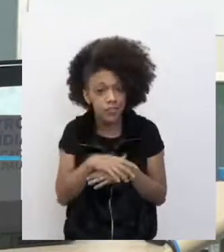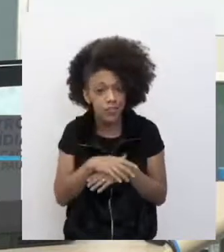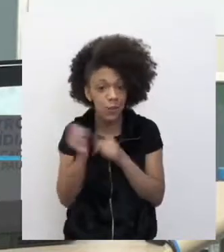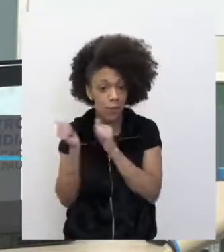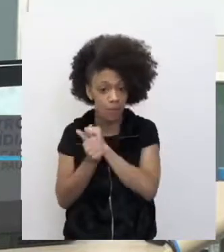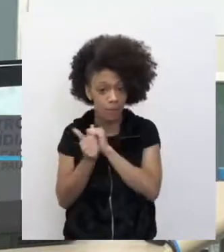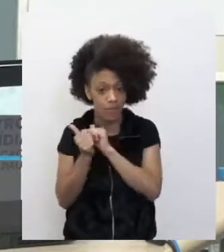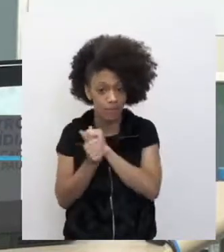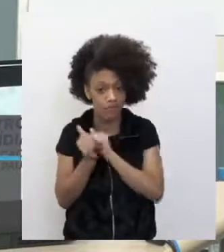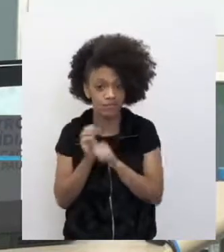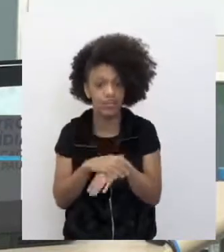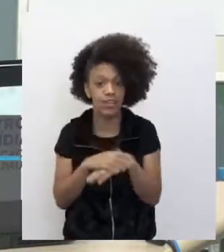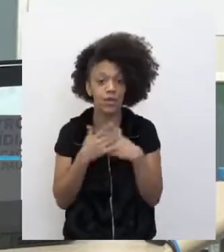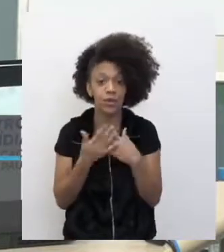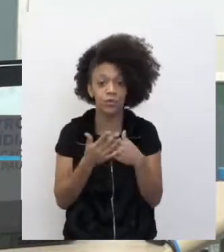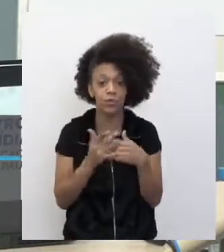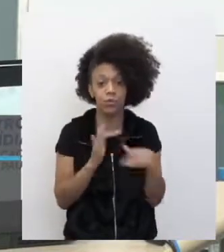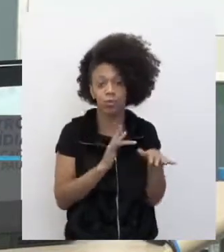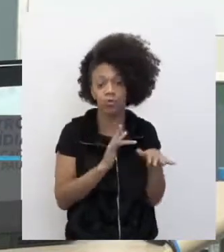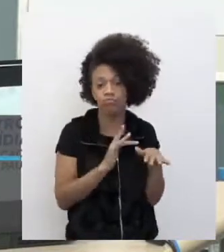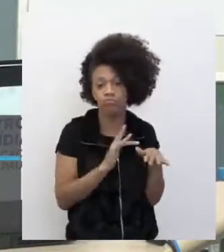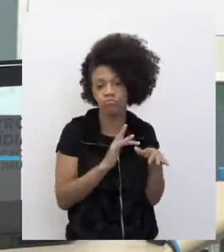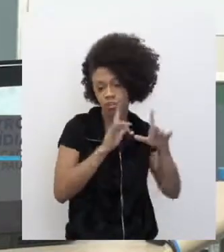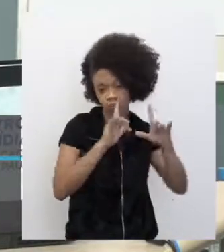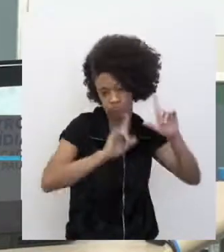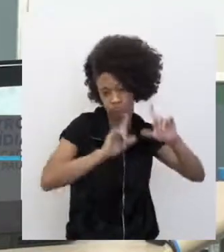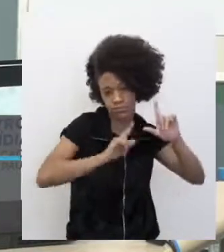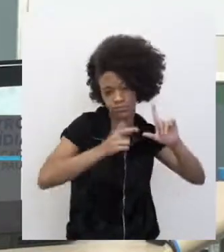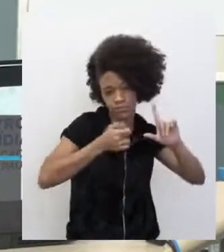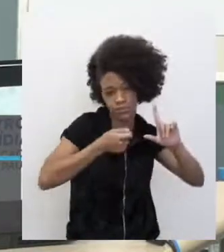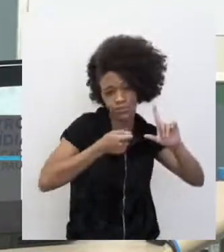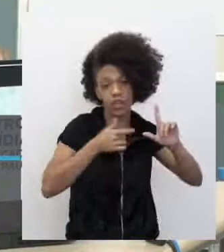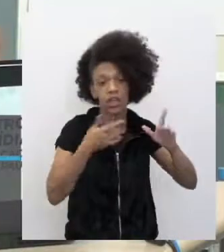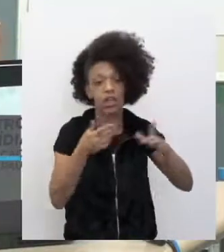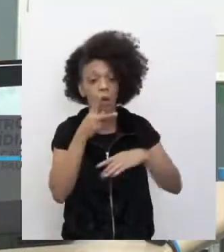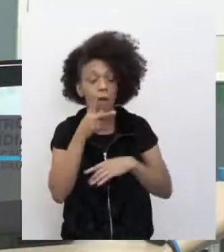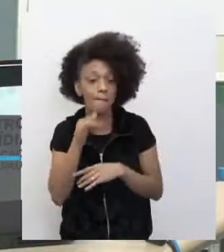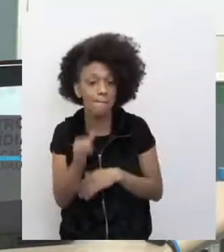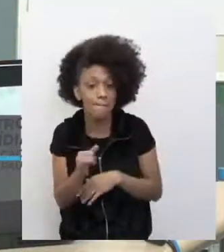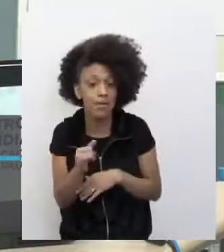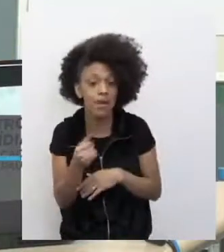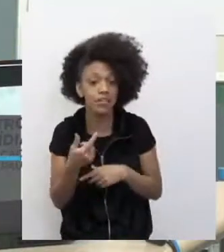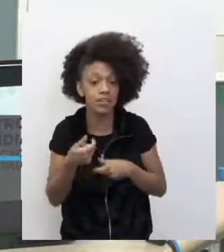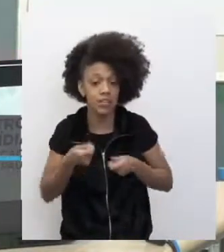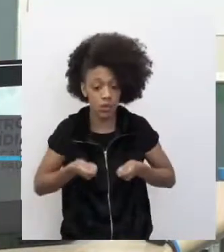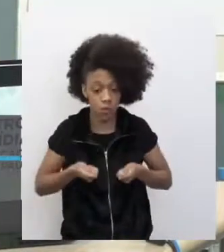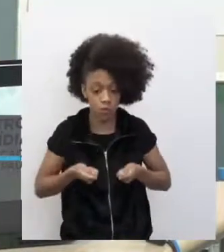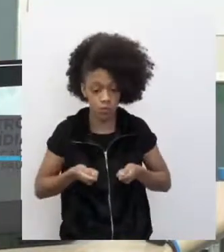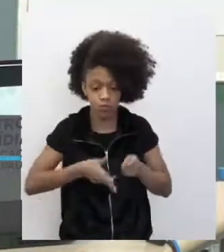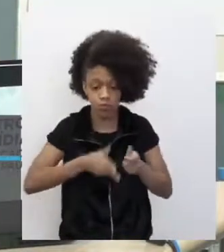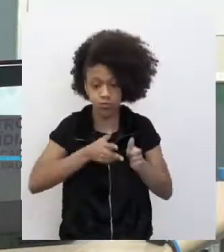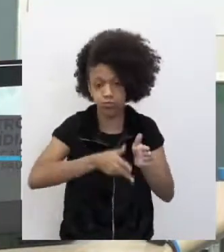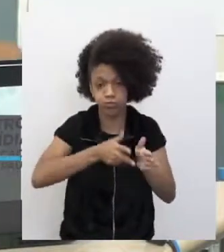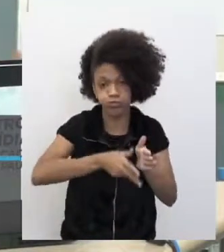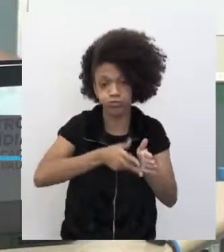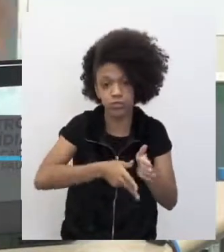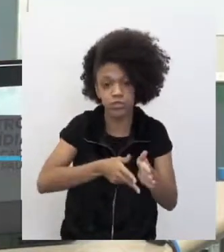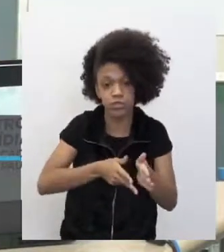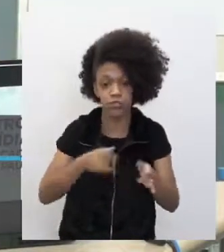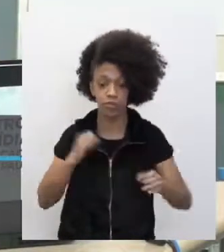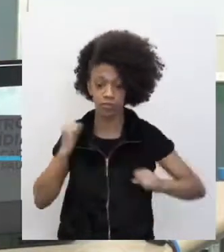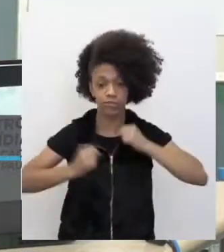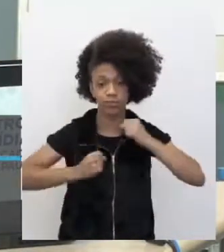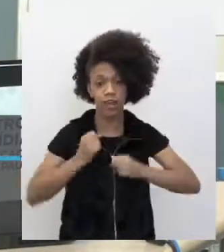esportes num canal aí famoso, e estava passando sobre um pai que leva o seu filho cadeirante para correr, e aí sobre esse mundo